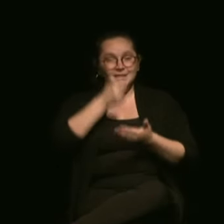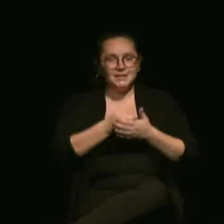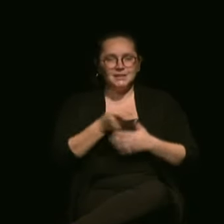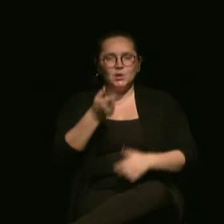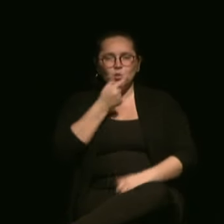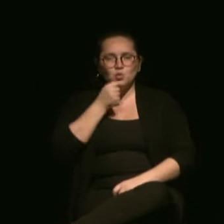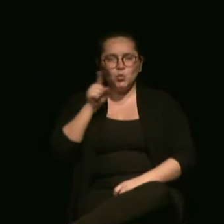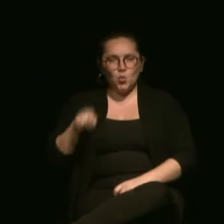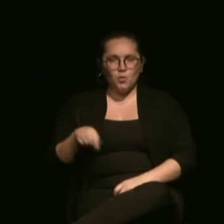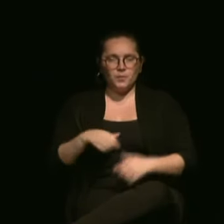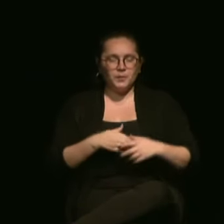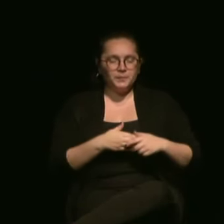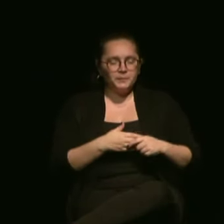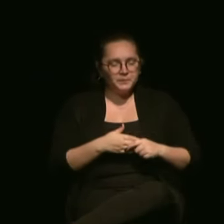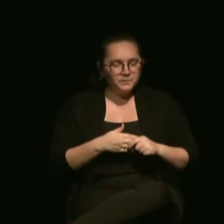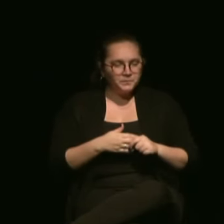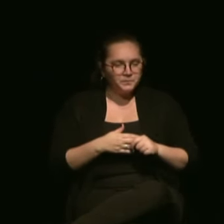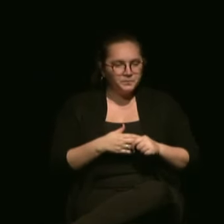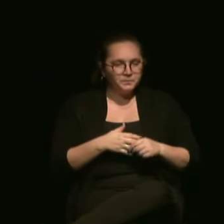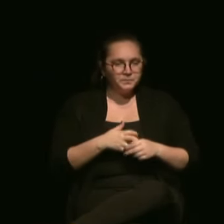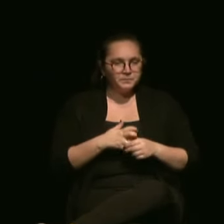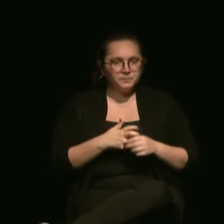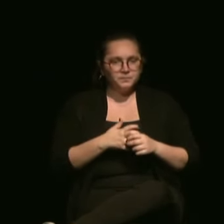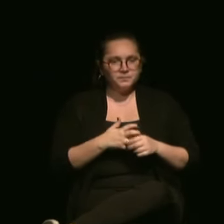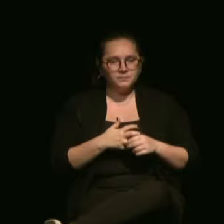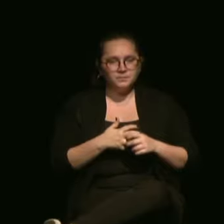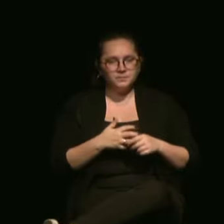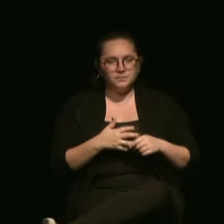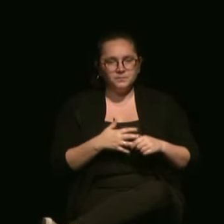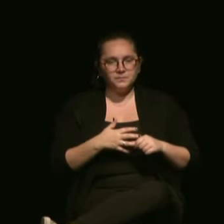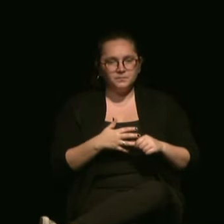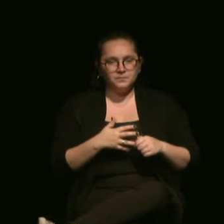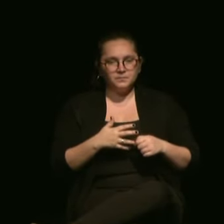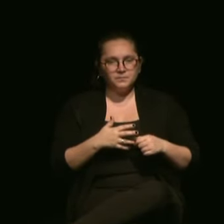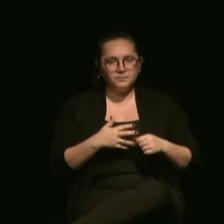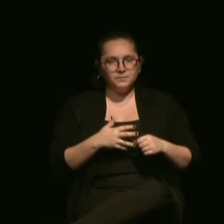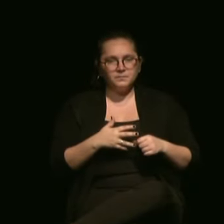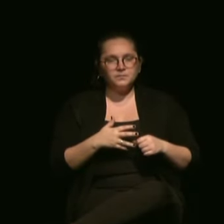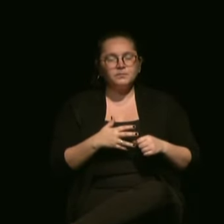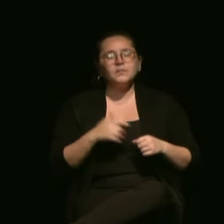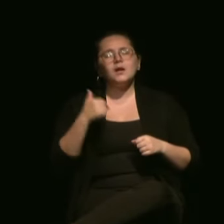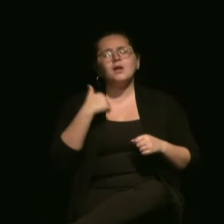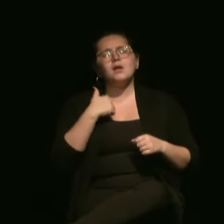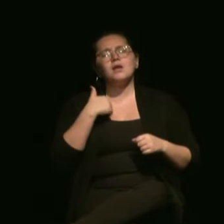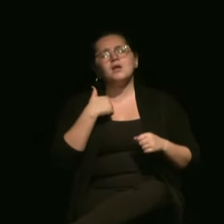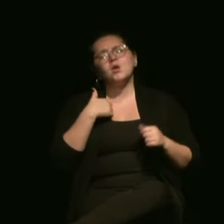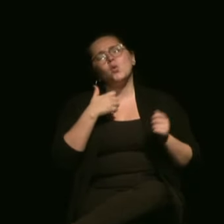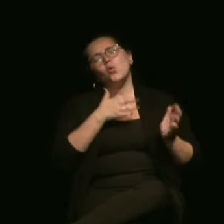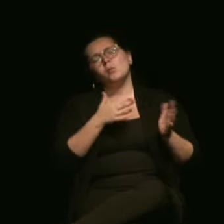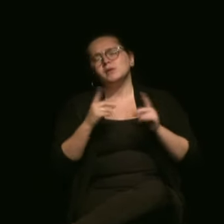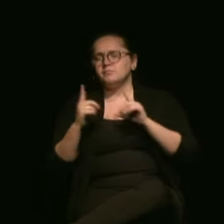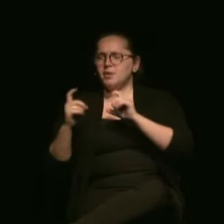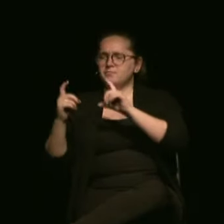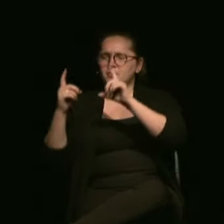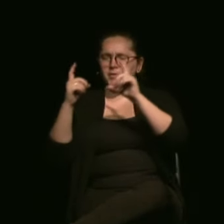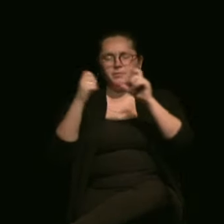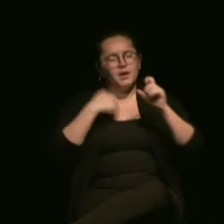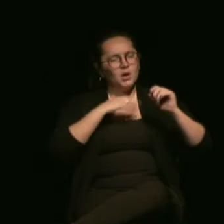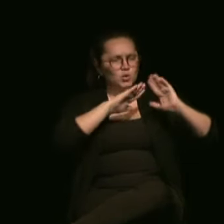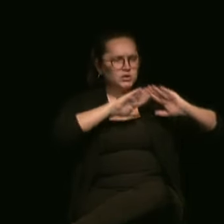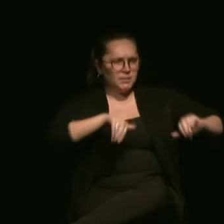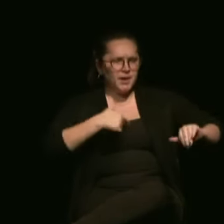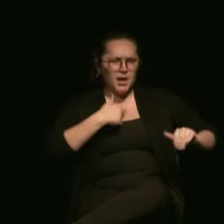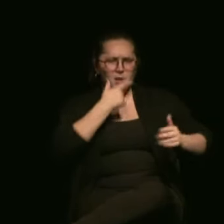bacana de ouvir, está aqui. Eu comi comecei a tirar retrato, eu me separei do meu marido,